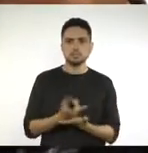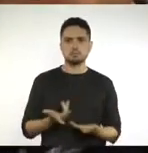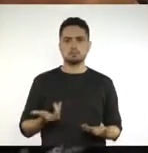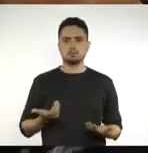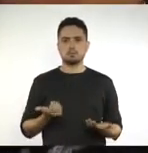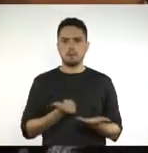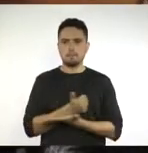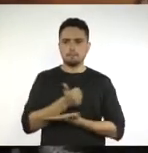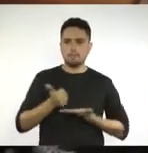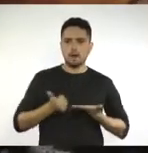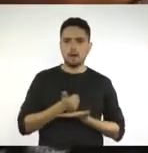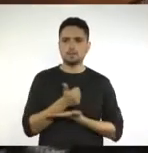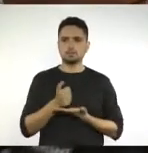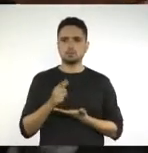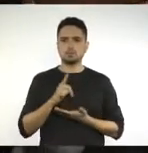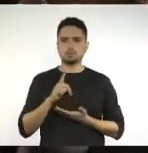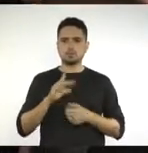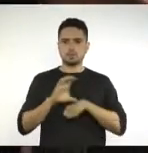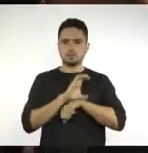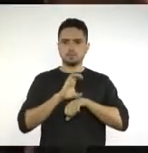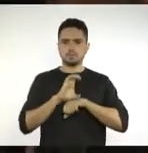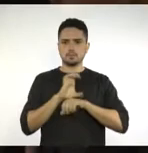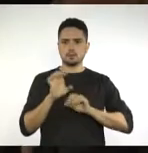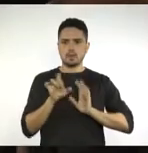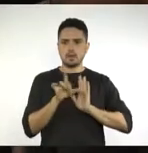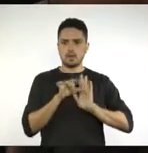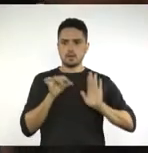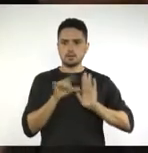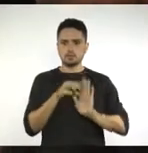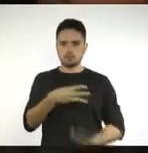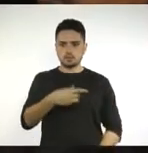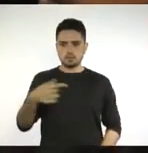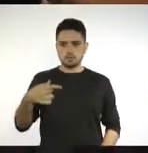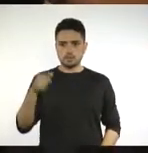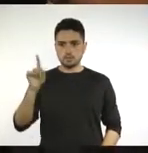que está estampado, inclusive, no artigo 37 da Constituição, que é a